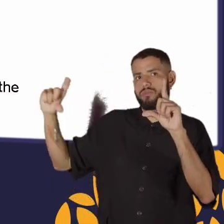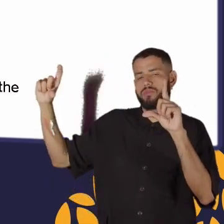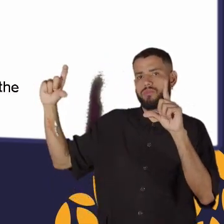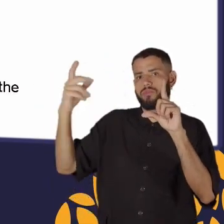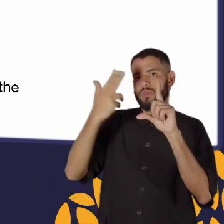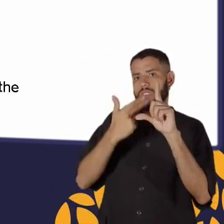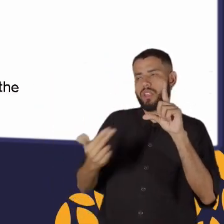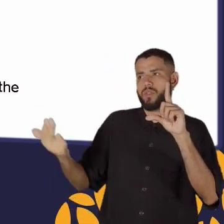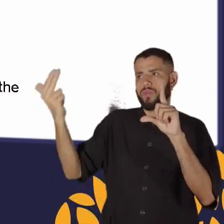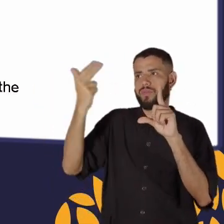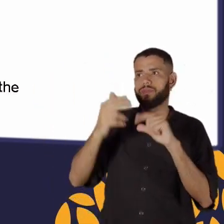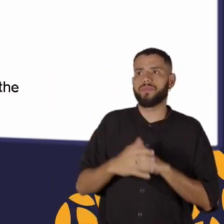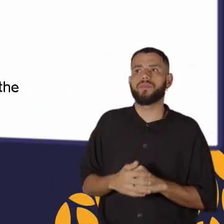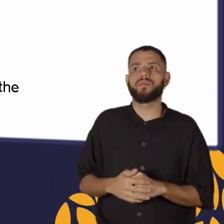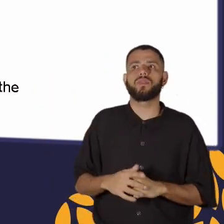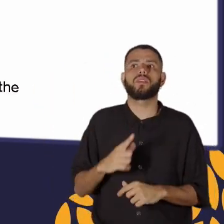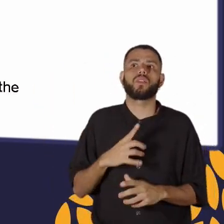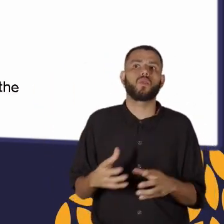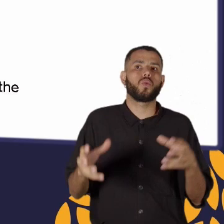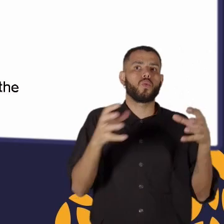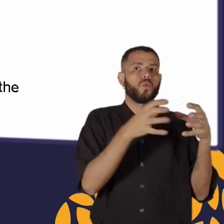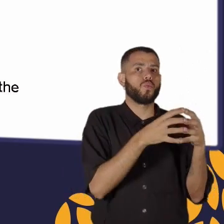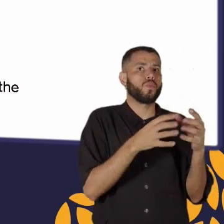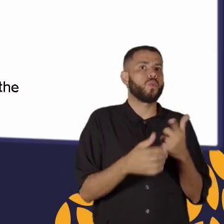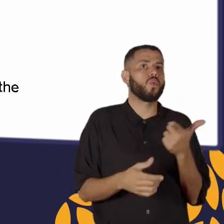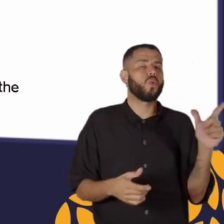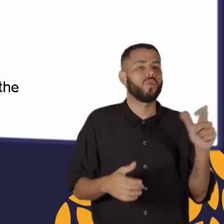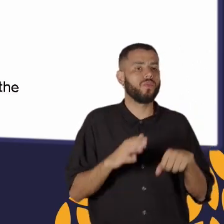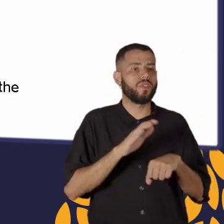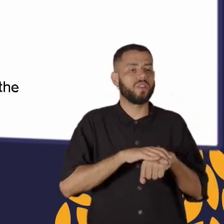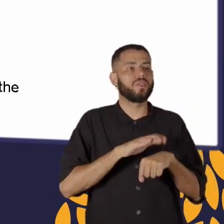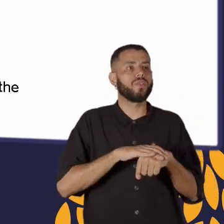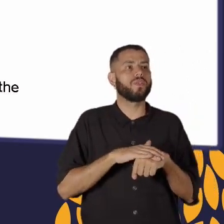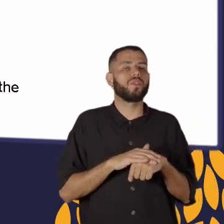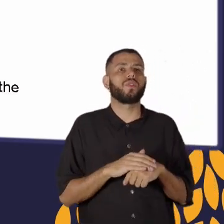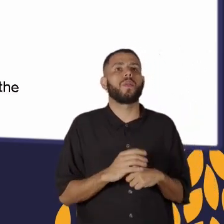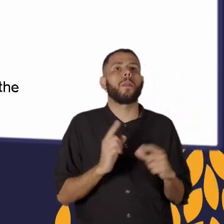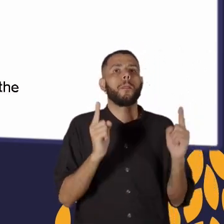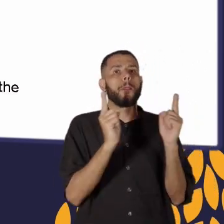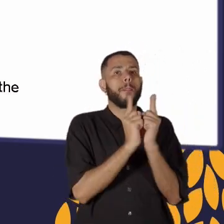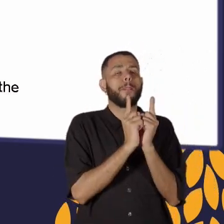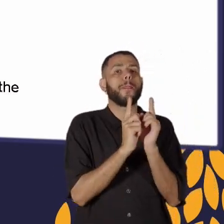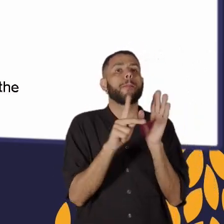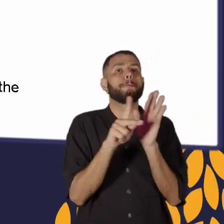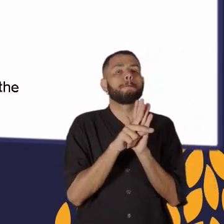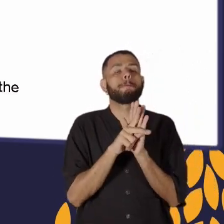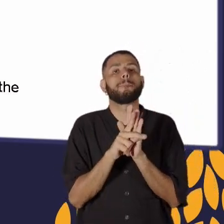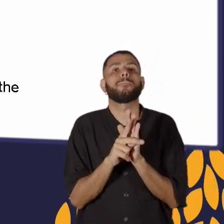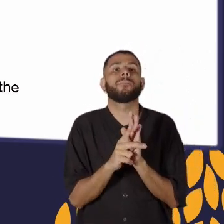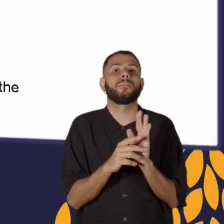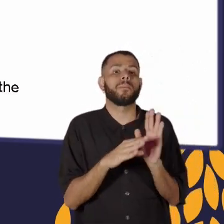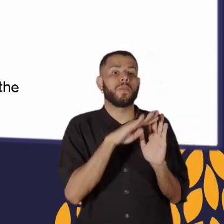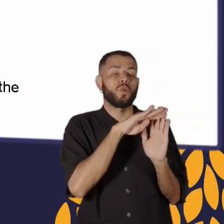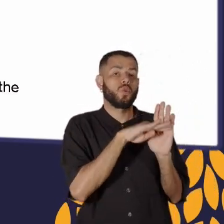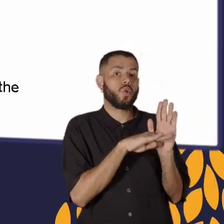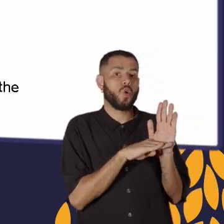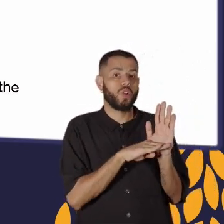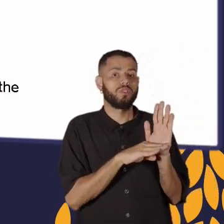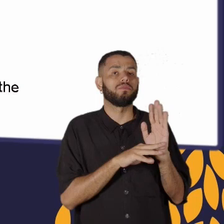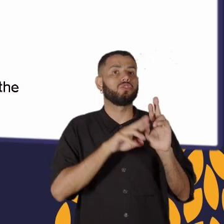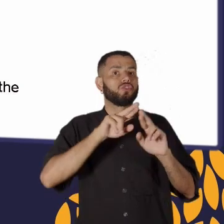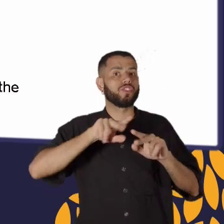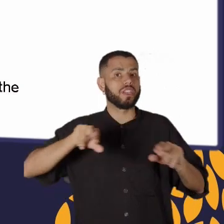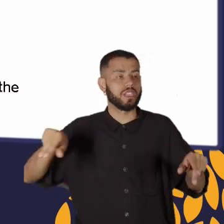o outro grupo, e a gente fez um modelo de ensaio clínico que chama por protocolo, né? Tem diferentes ensaios. Por